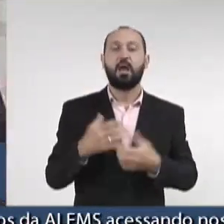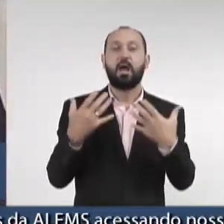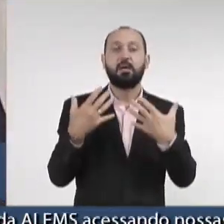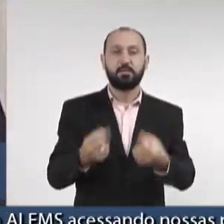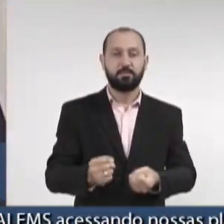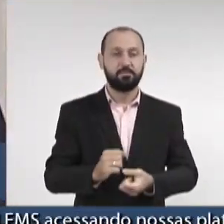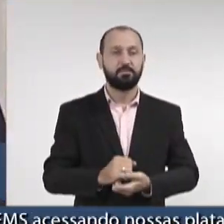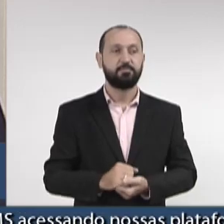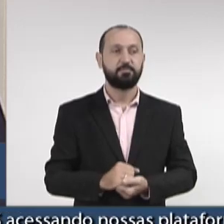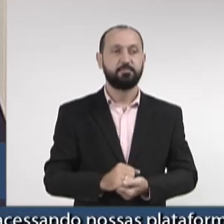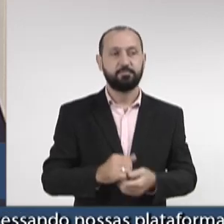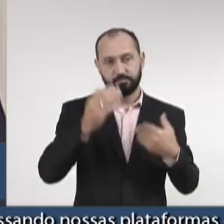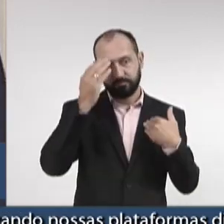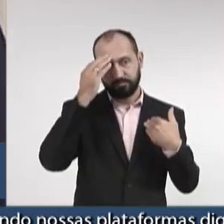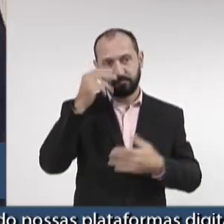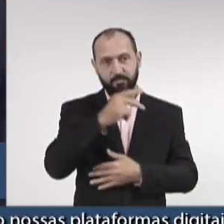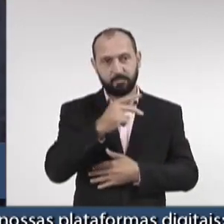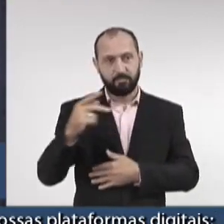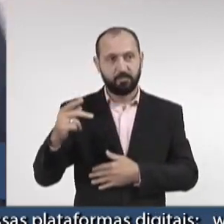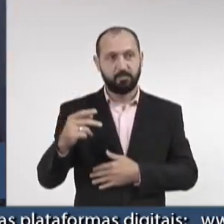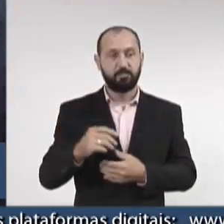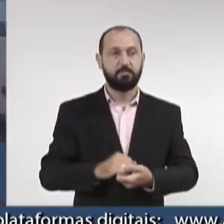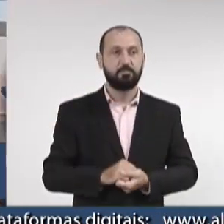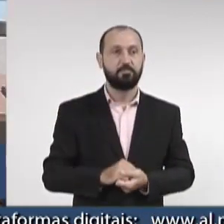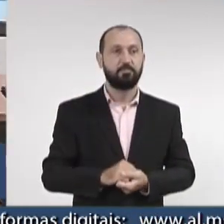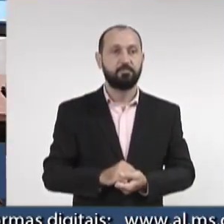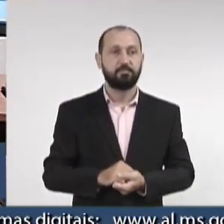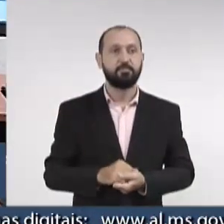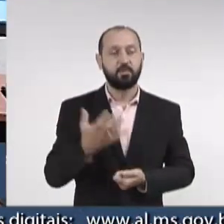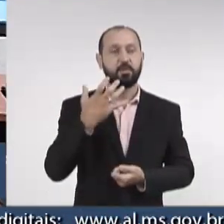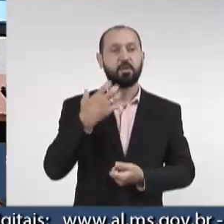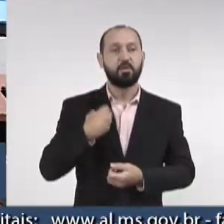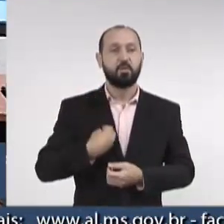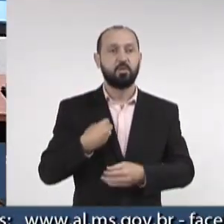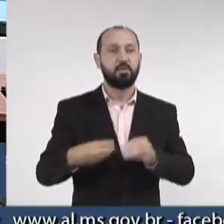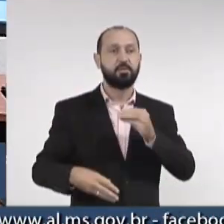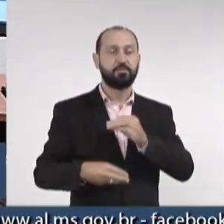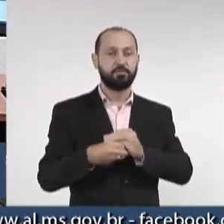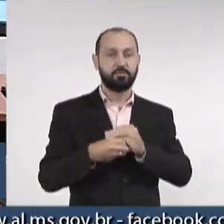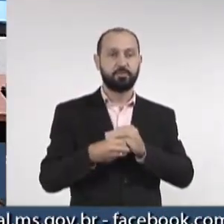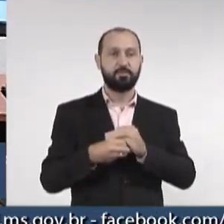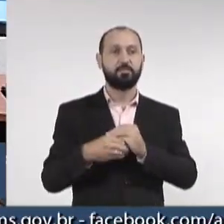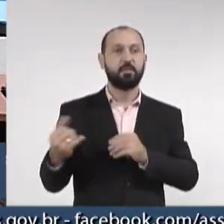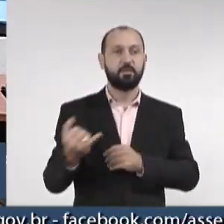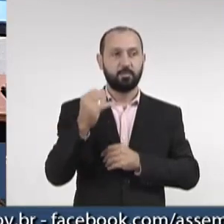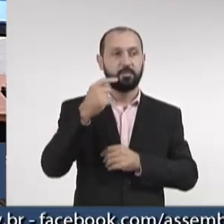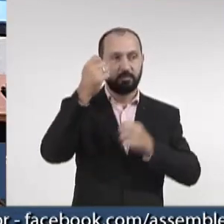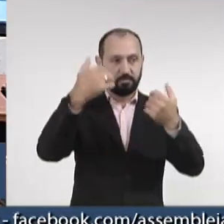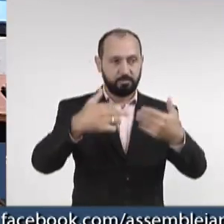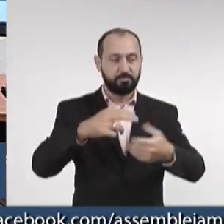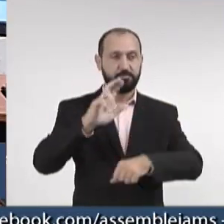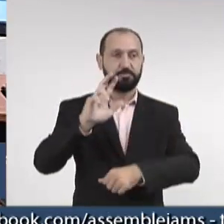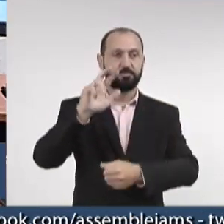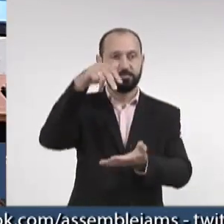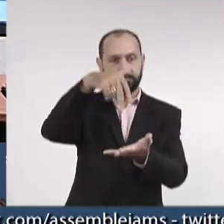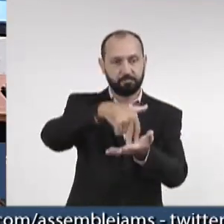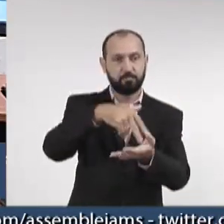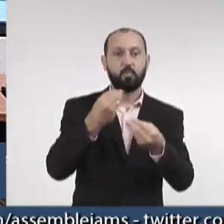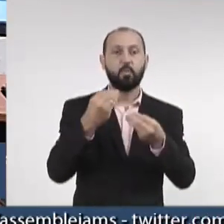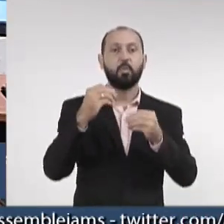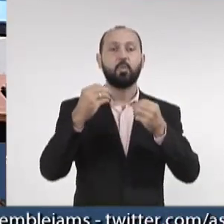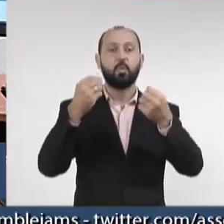Vamos buscar, com bastante atenção, o andamento desse trabalho que está sendo feito pela Polícia Civil e